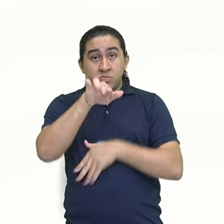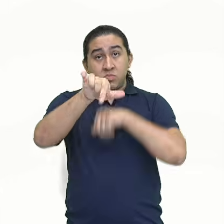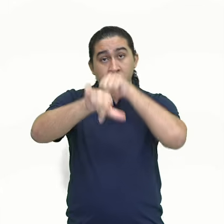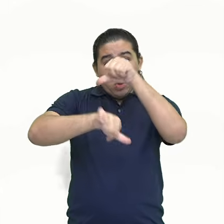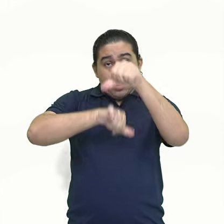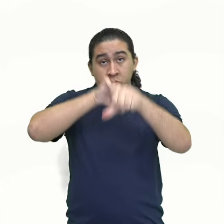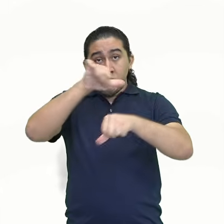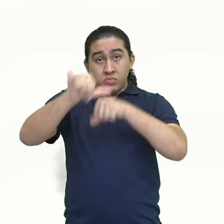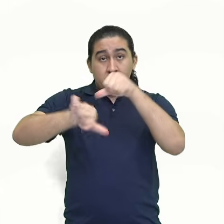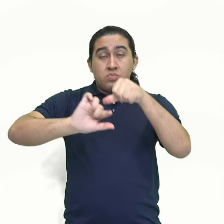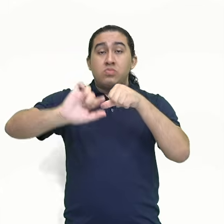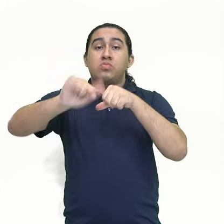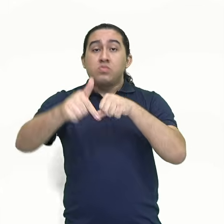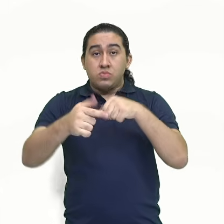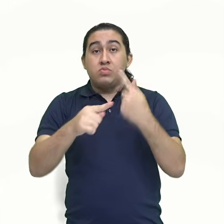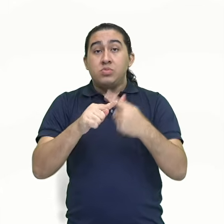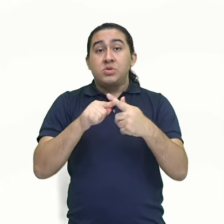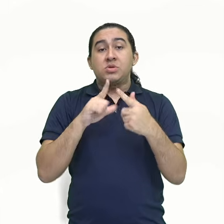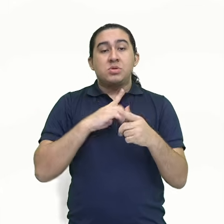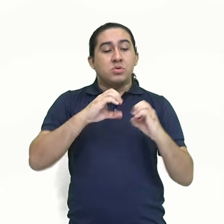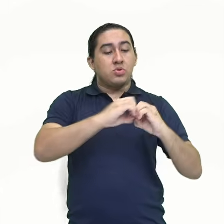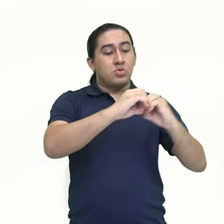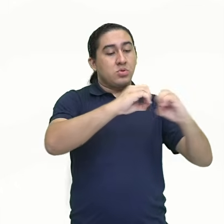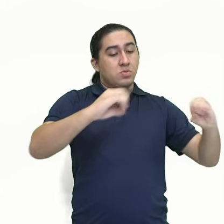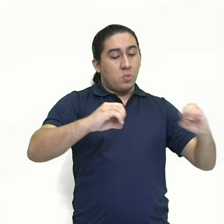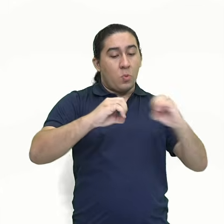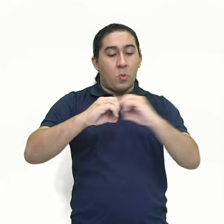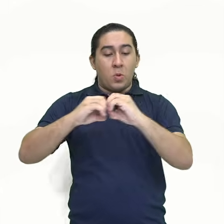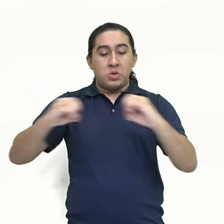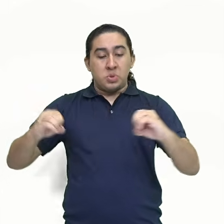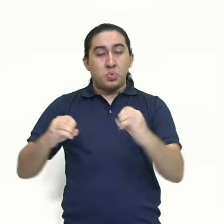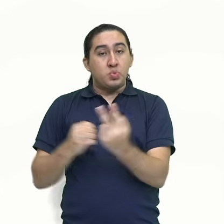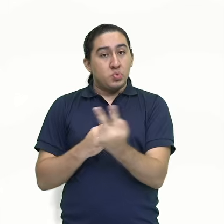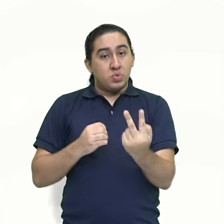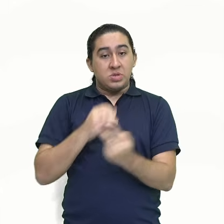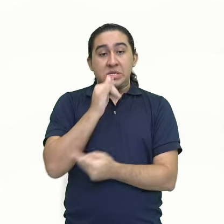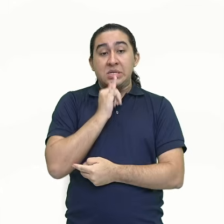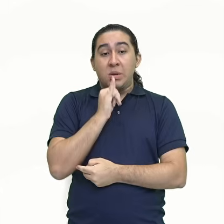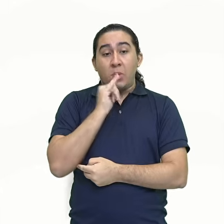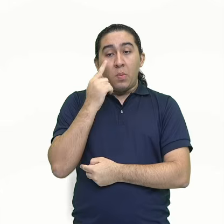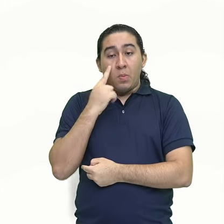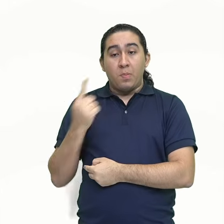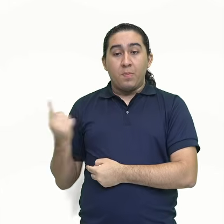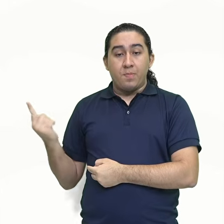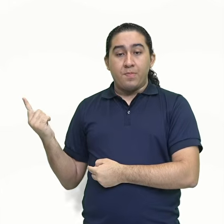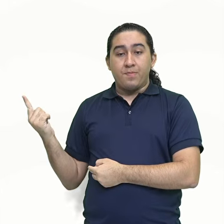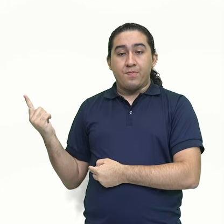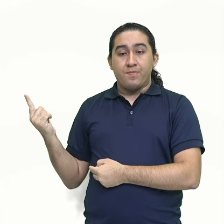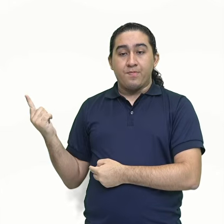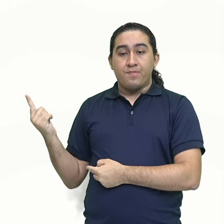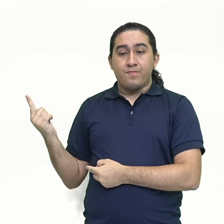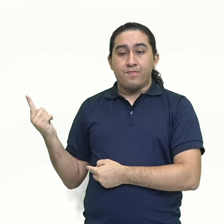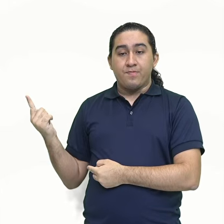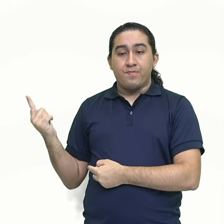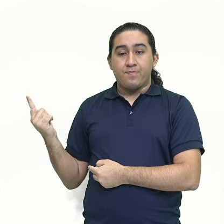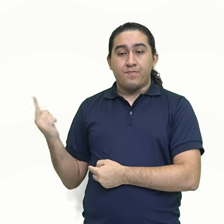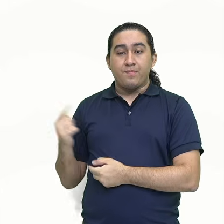composto, porque vai ter mais de uma oração, que ficaria o homem que não é honesto, que aqui está a